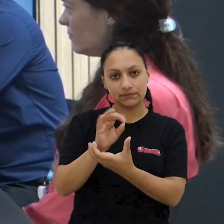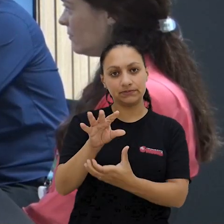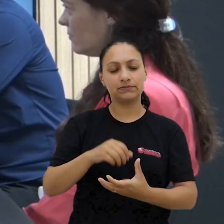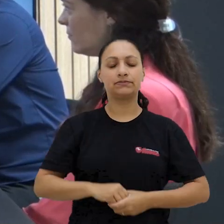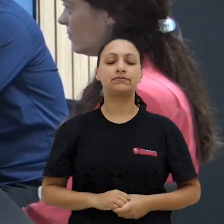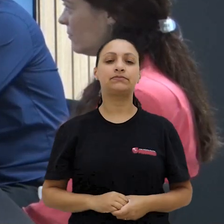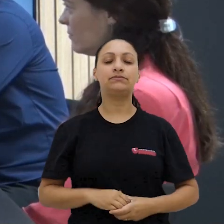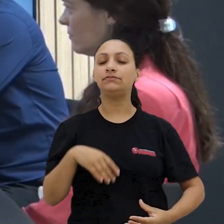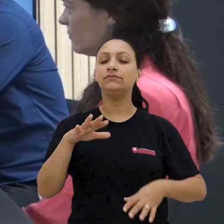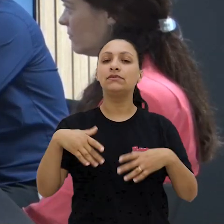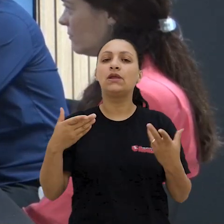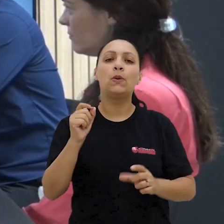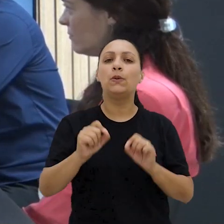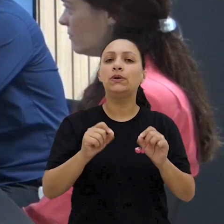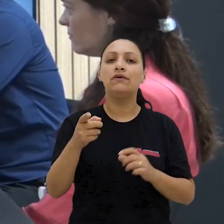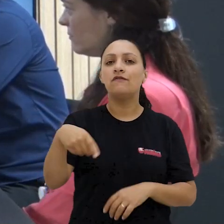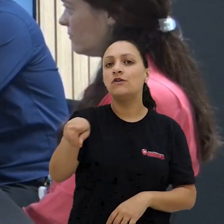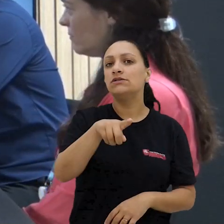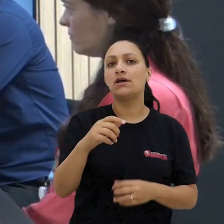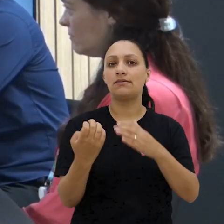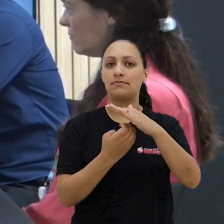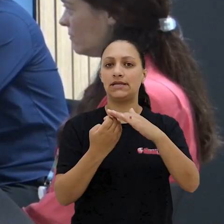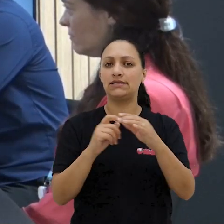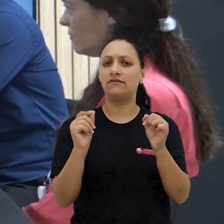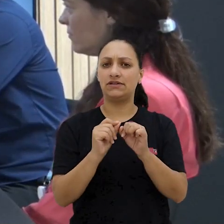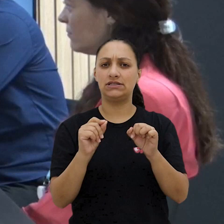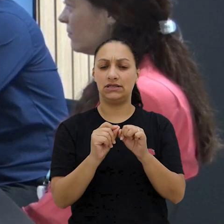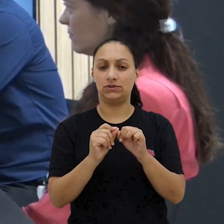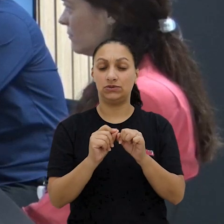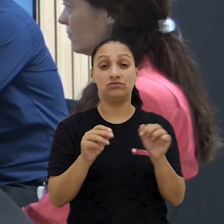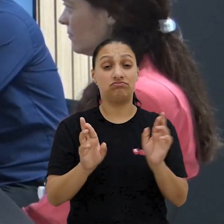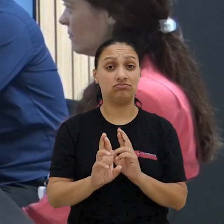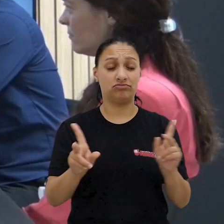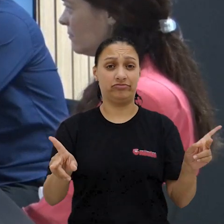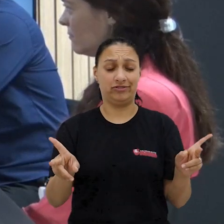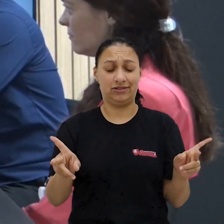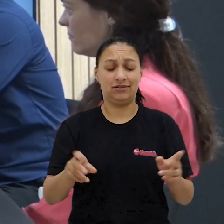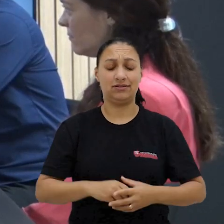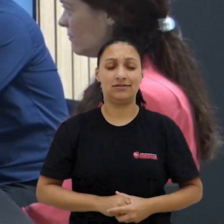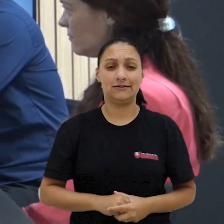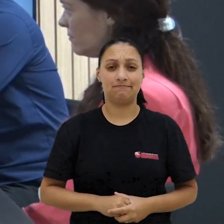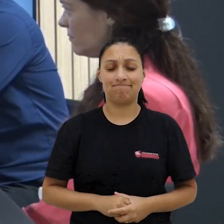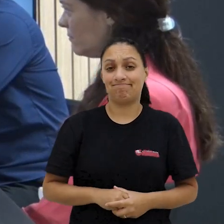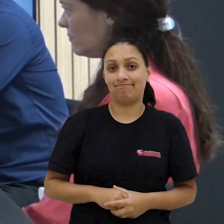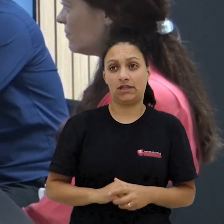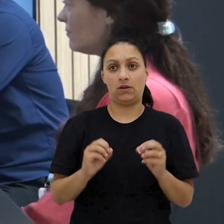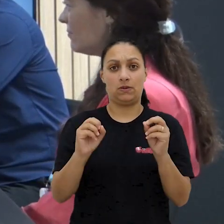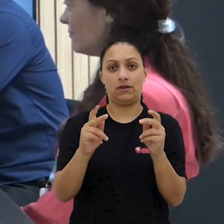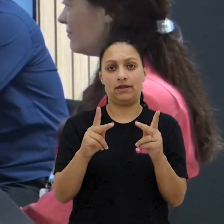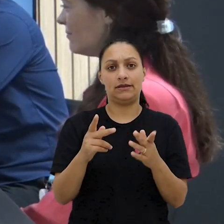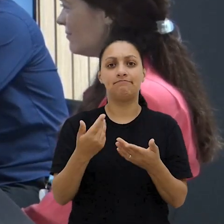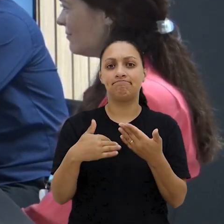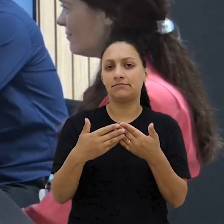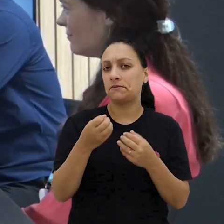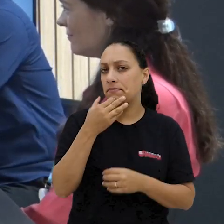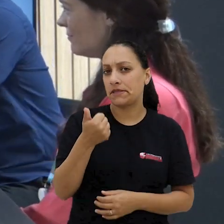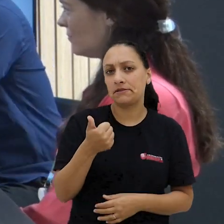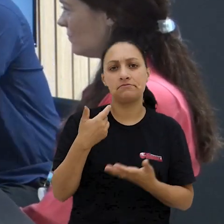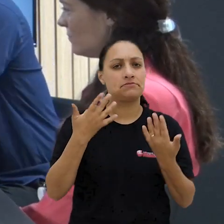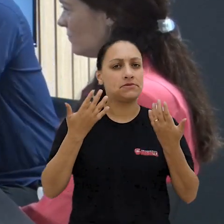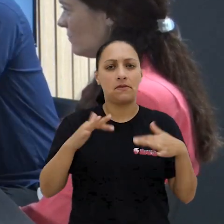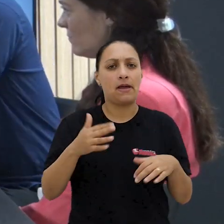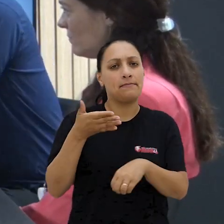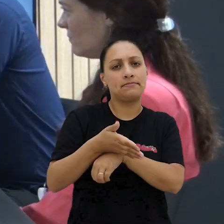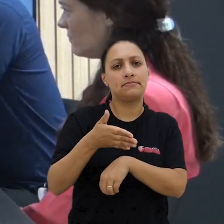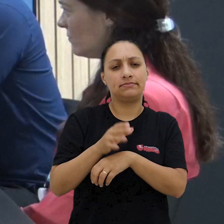né? Então, o que você, empresa, está fazendo? Sabe? O que você está fazendo de diferente? Seja, tudo bem, não quer estar no ecossistema,